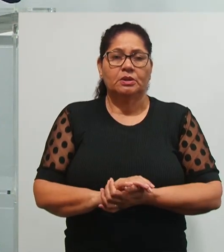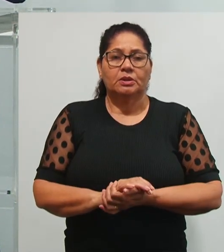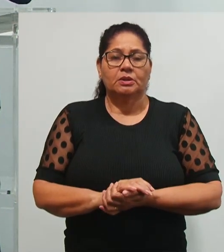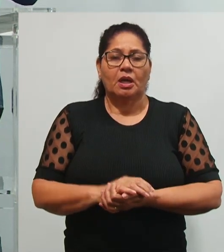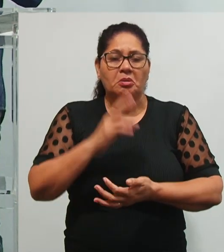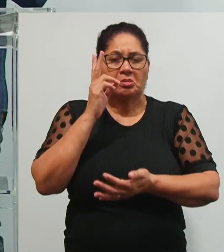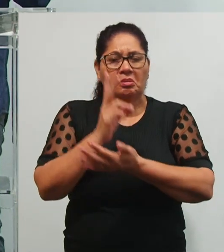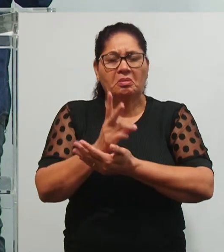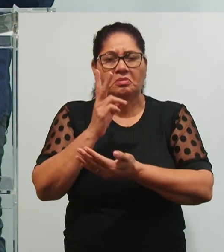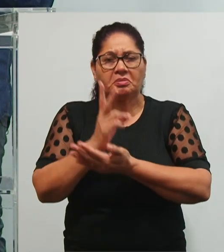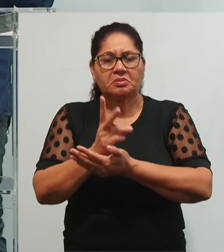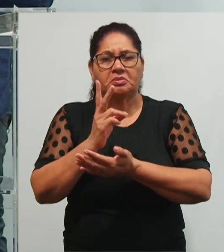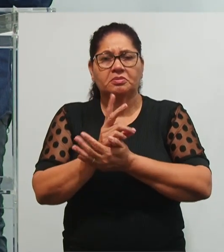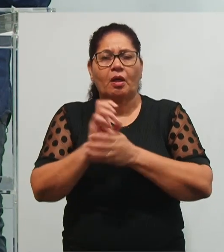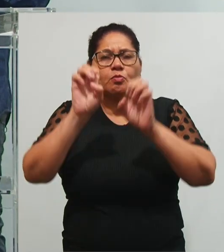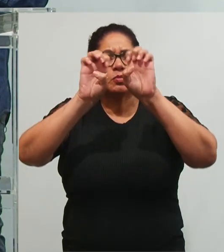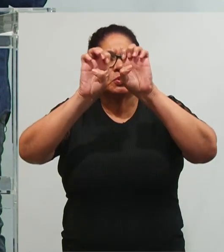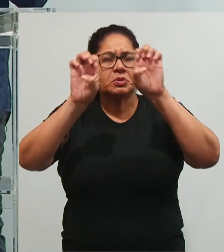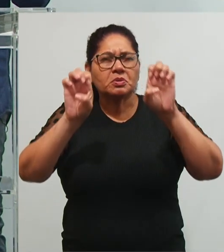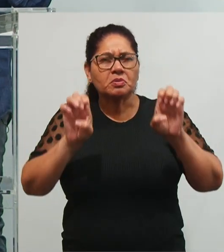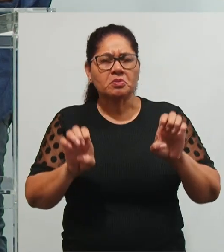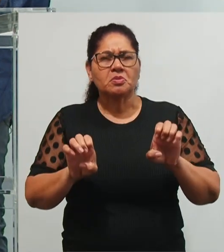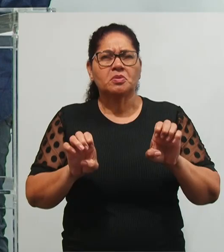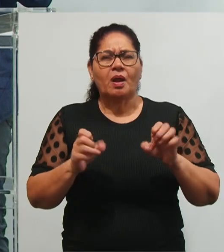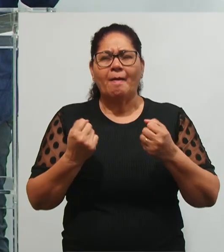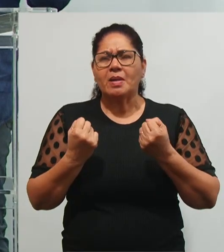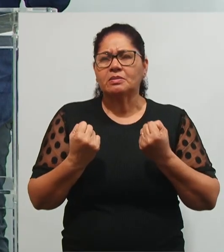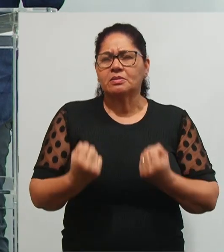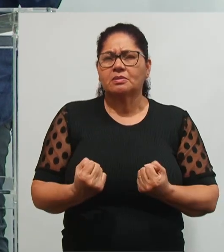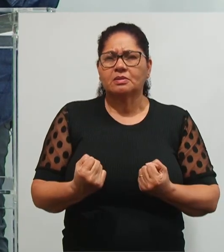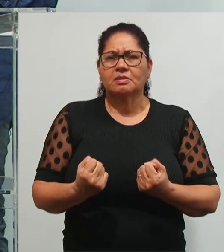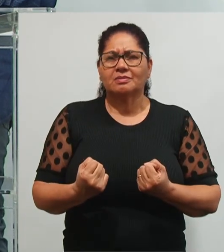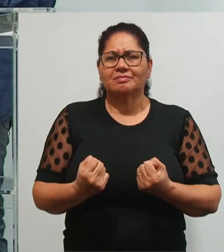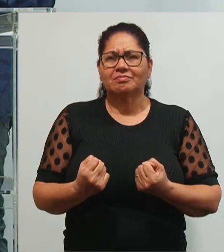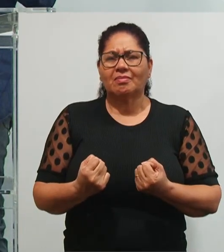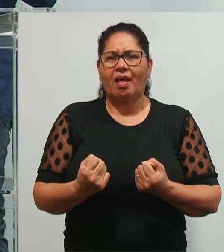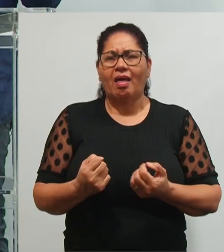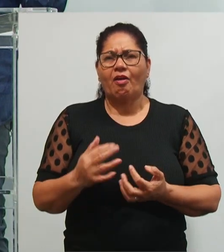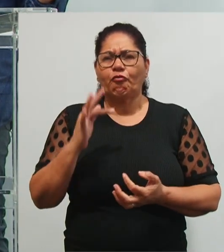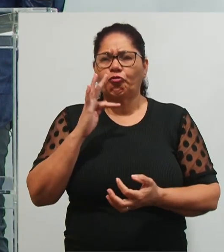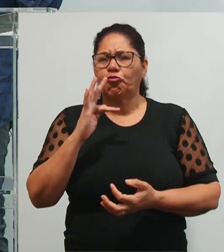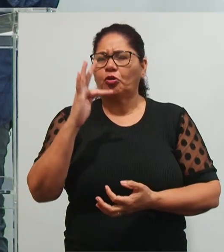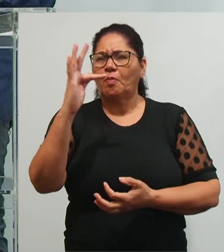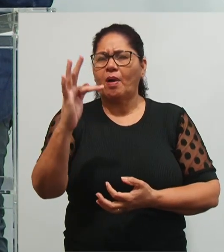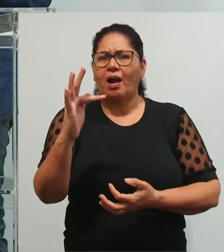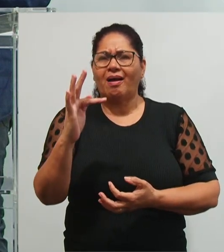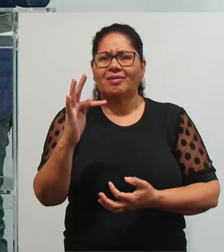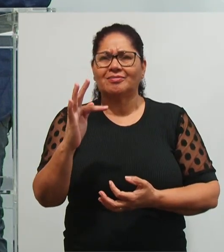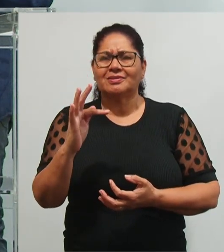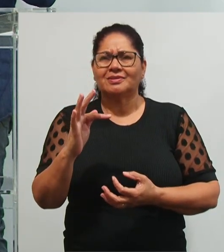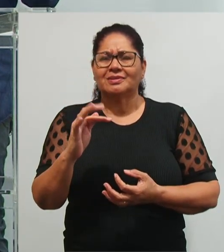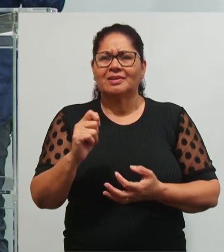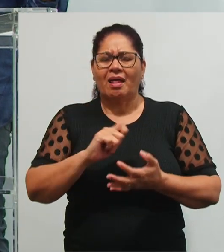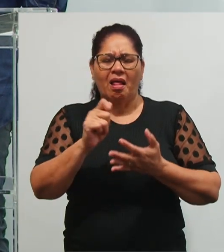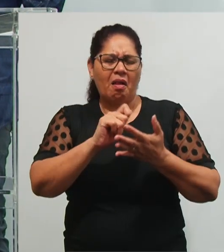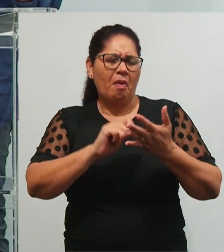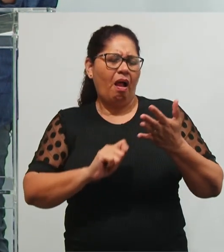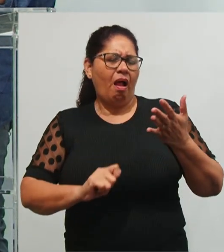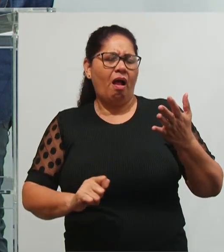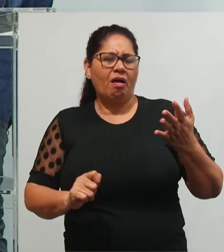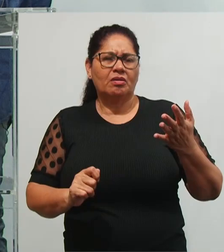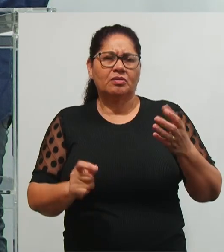projetos que seguem uma estrutura muito densa, muito formal, muito